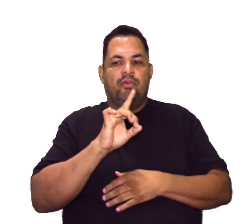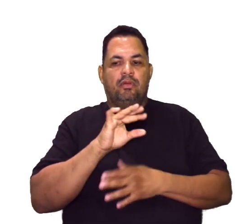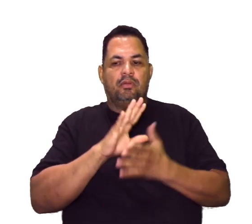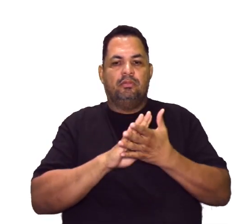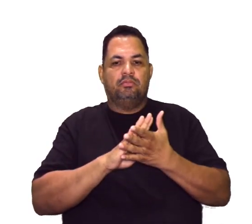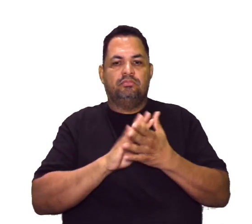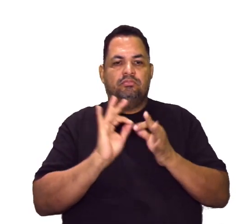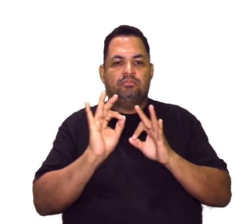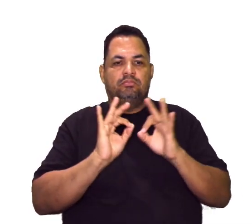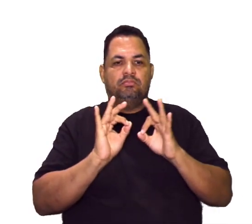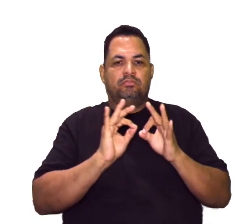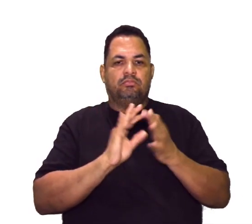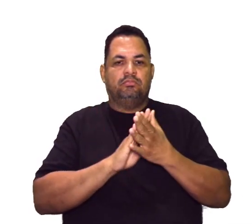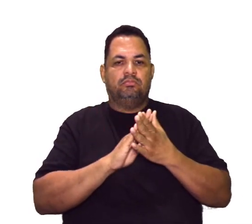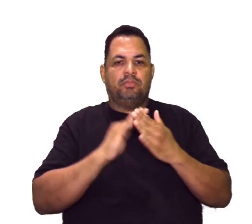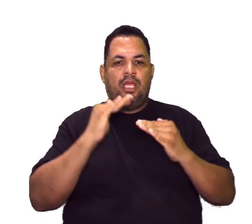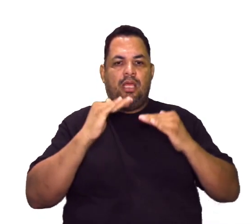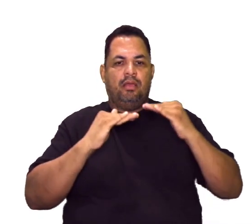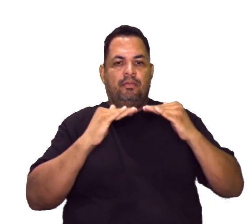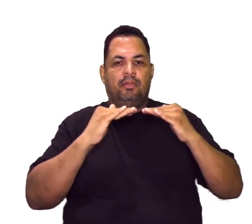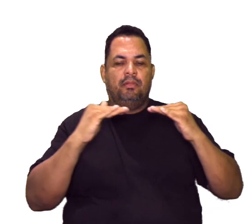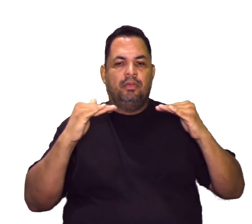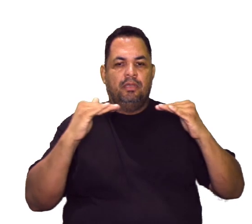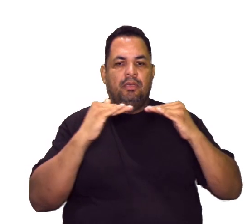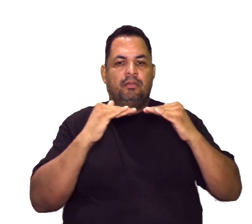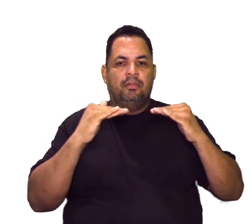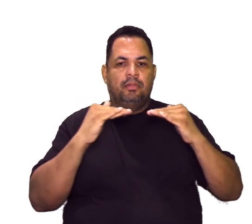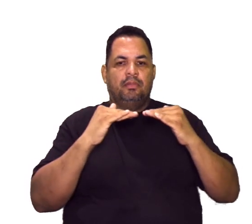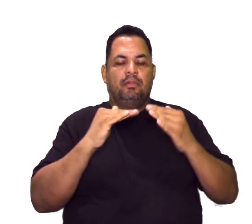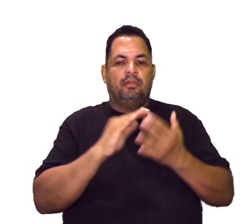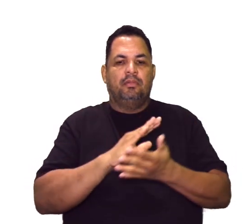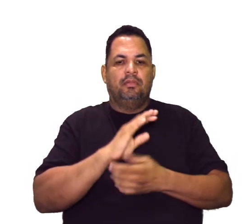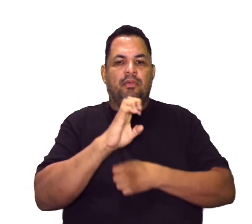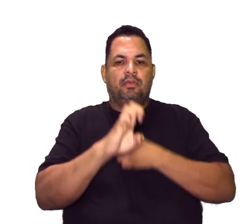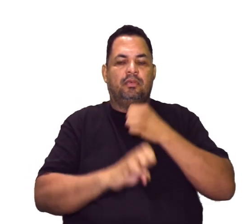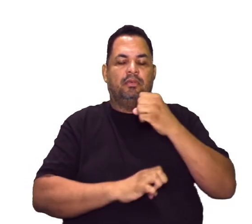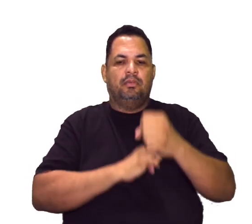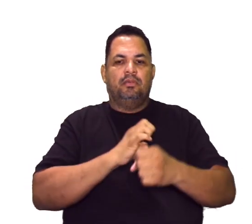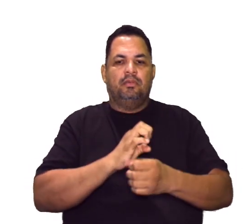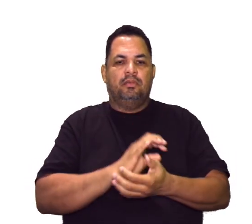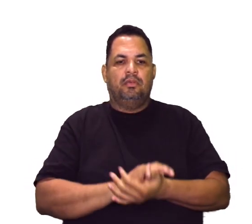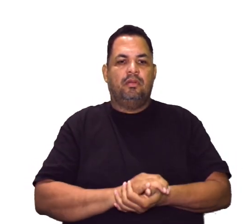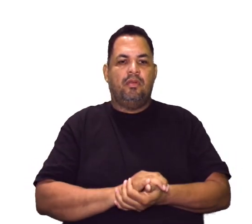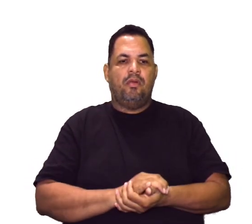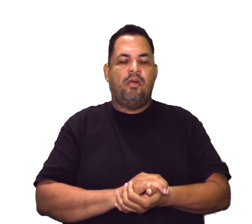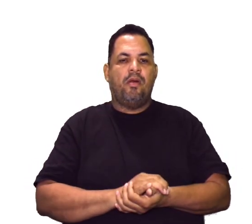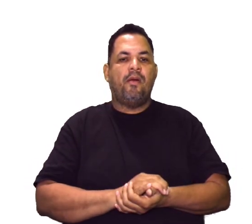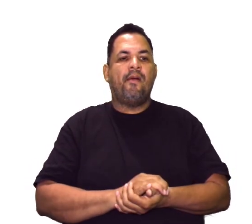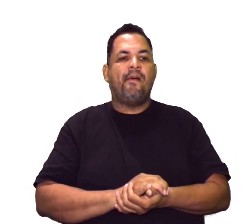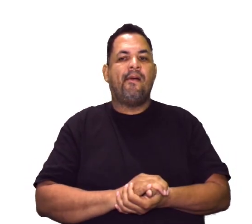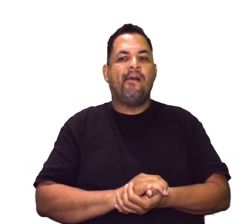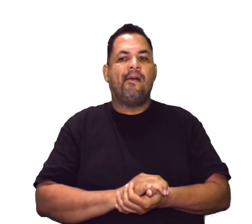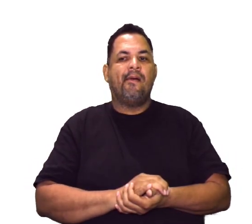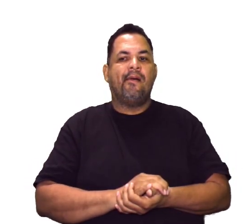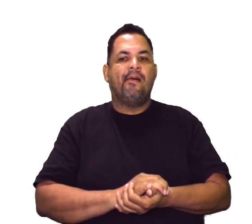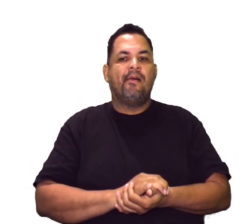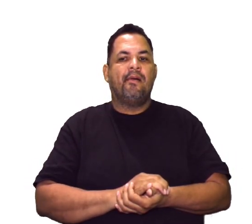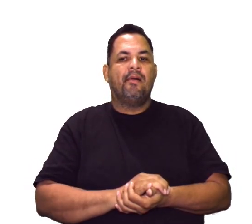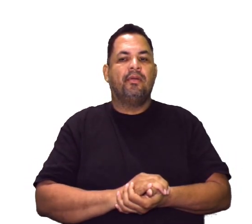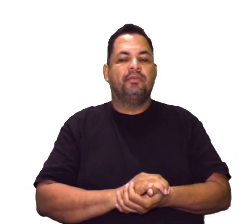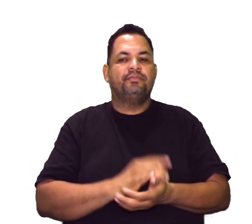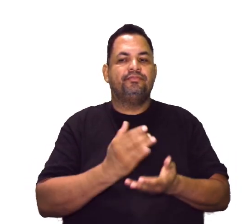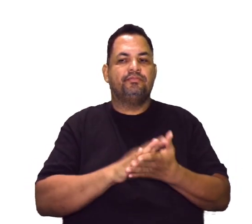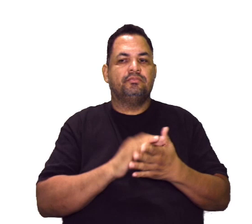que existe é emparelhamento. Tá bom? Então, as cargas elétricas não